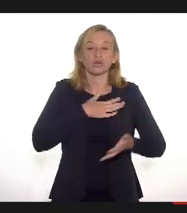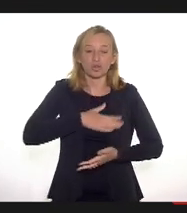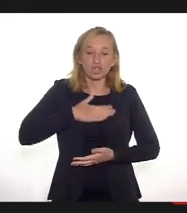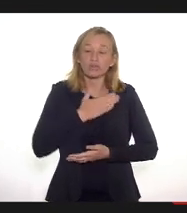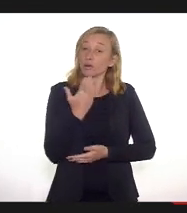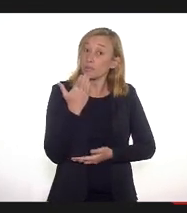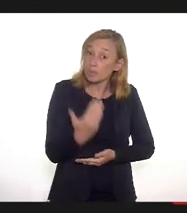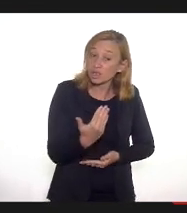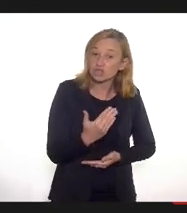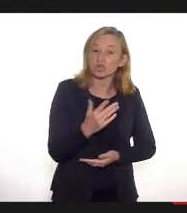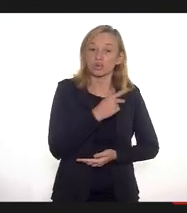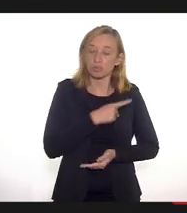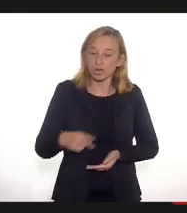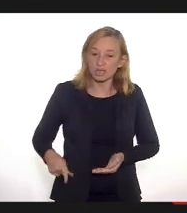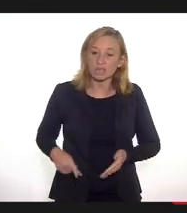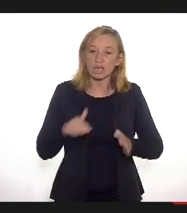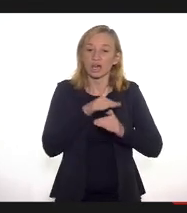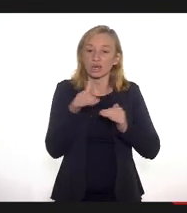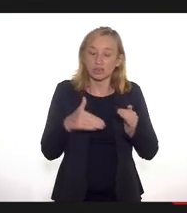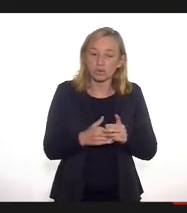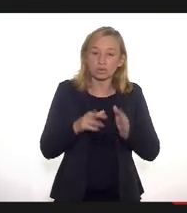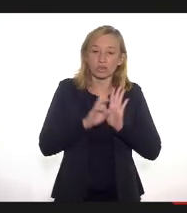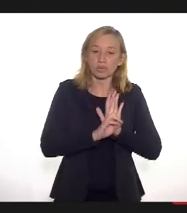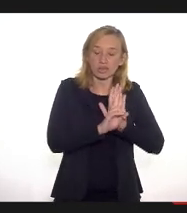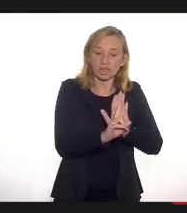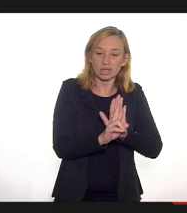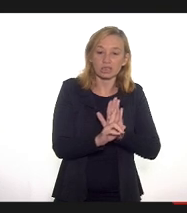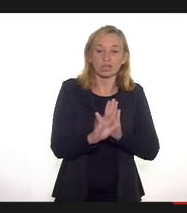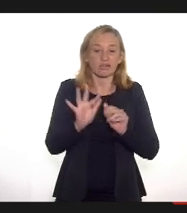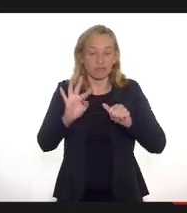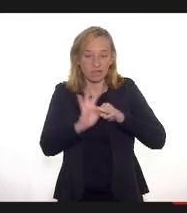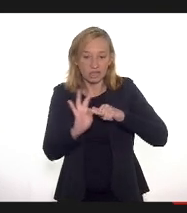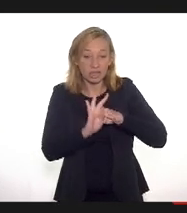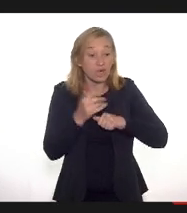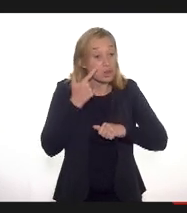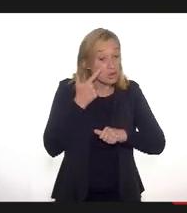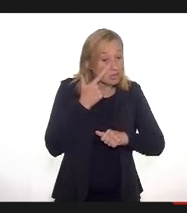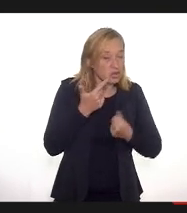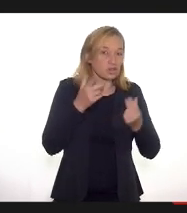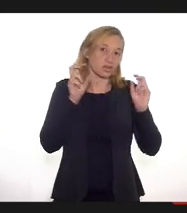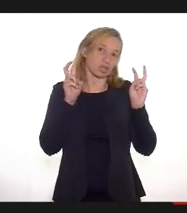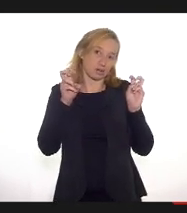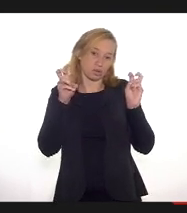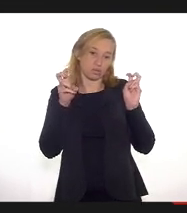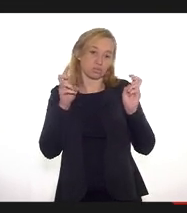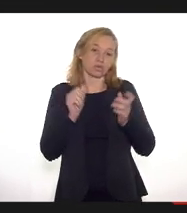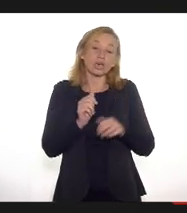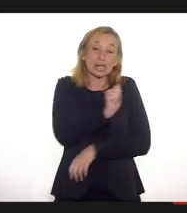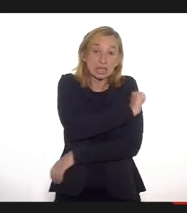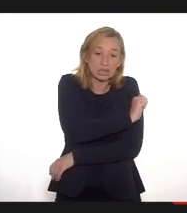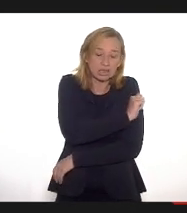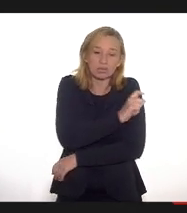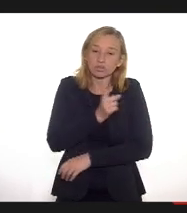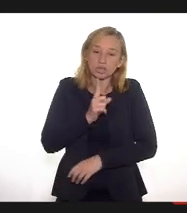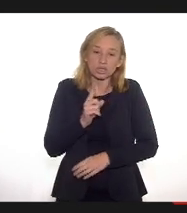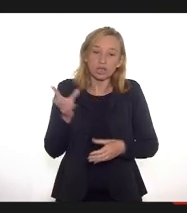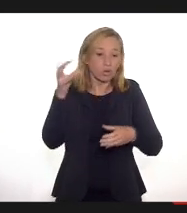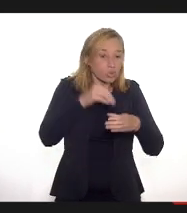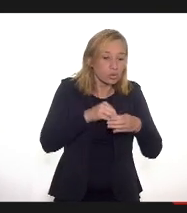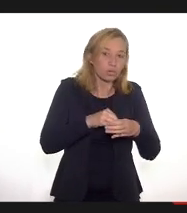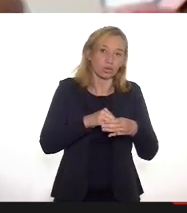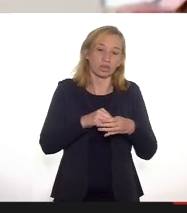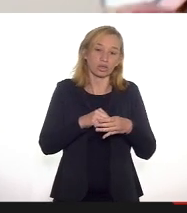fazer um apelo aqui ao presidente e a todos os representantes da FAETEC que revisse essa posição e que os alunos que não estão